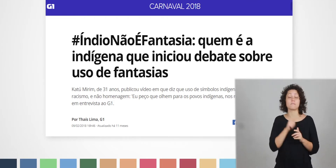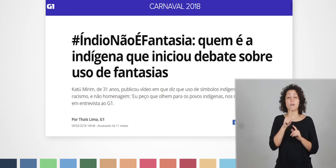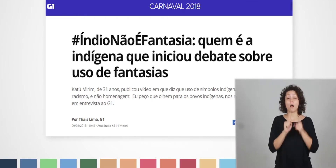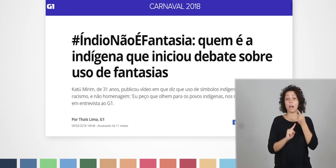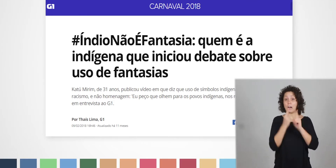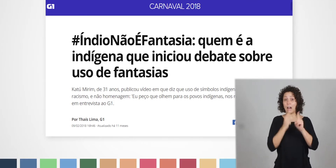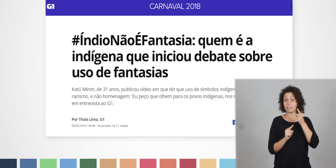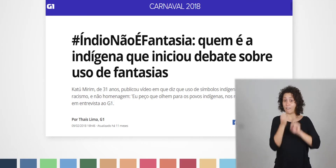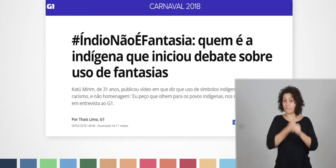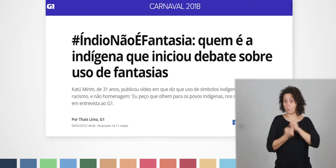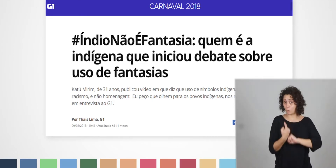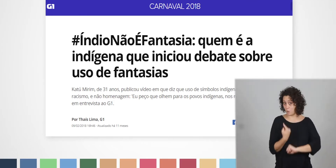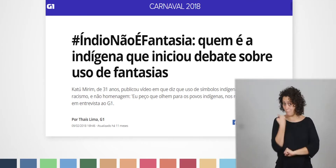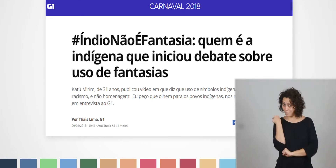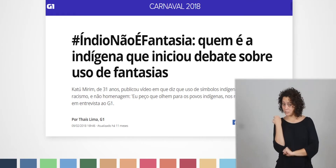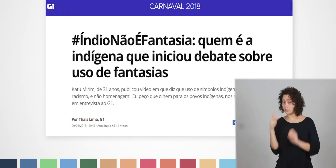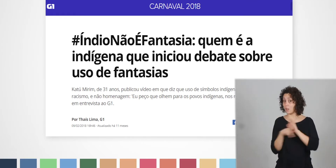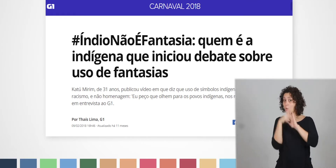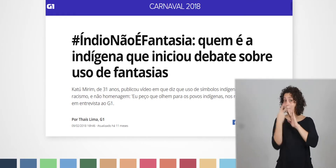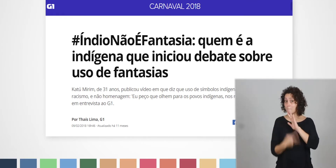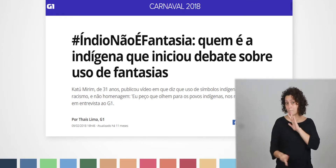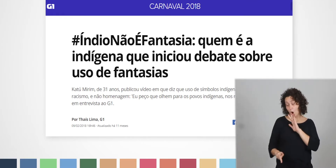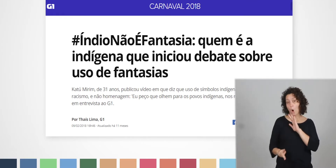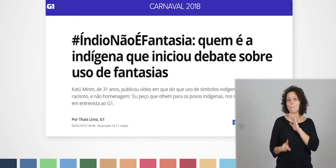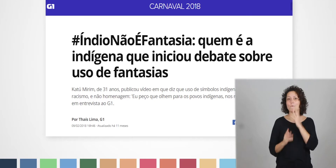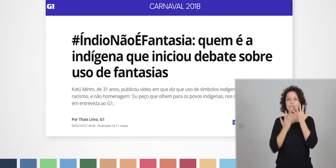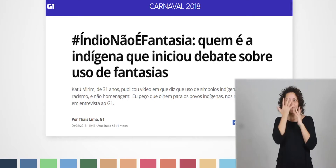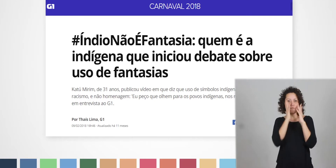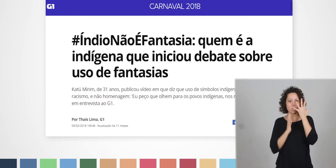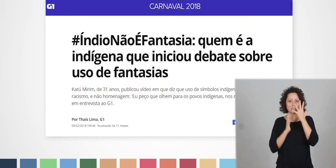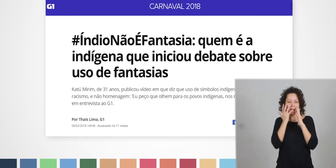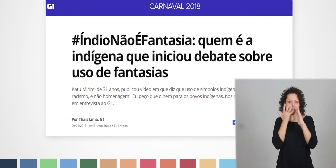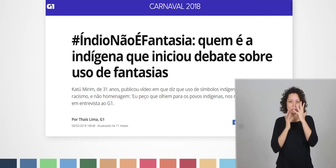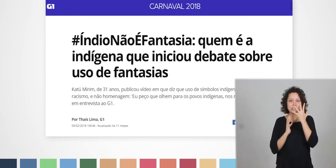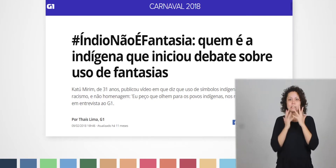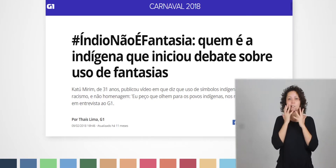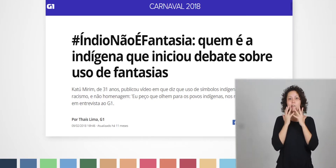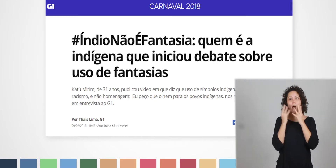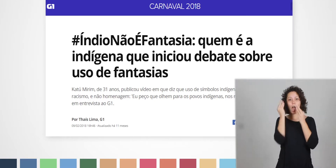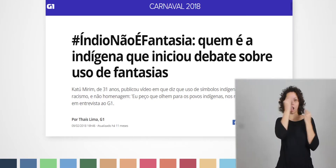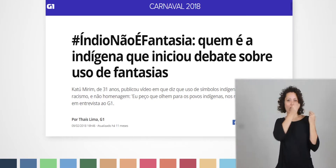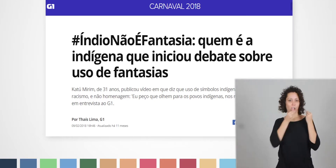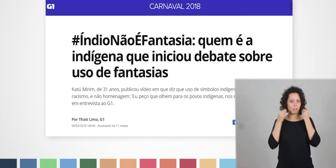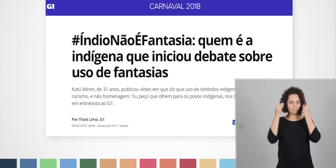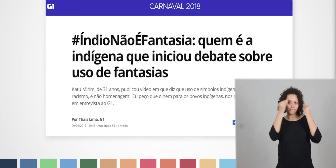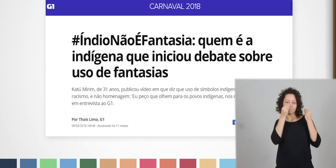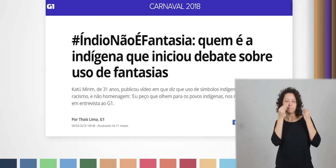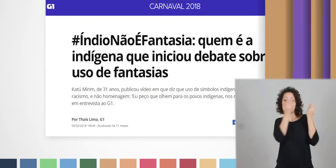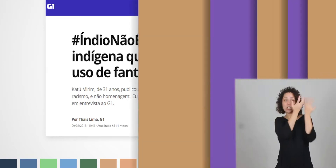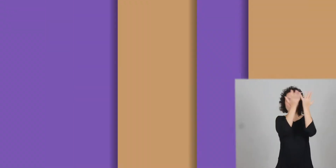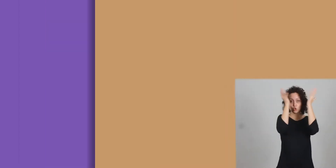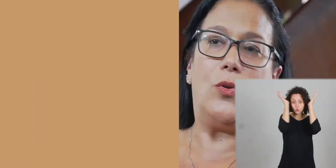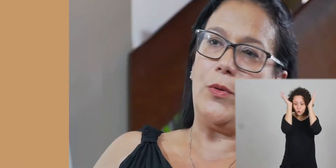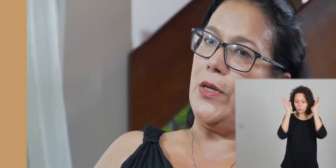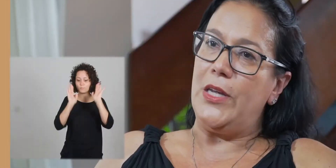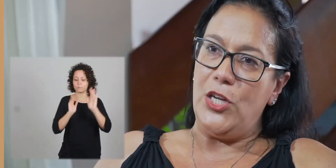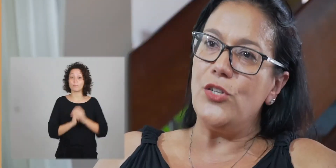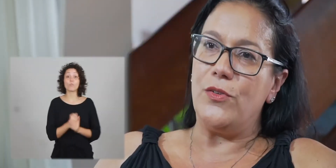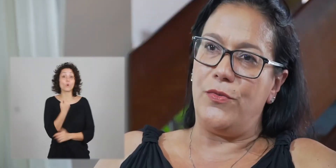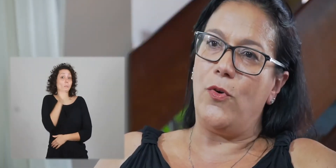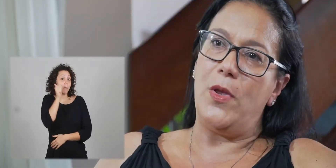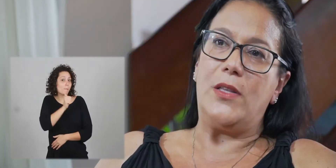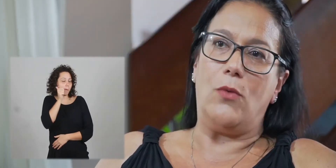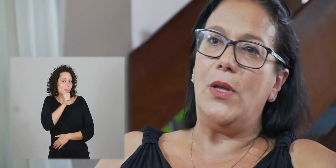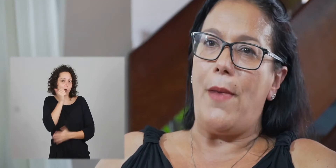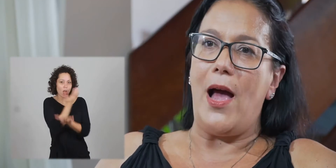do ano passado, sobre a questão das fantasias dos índios, das fantasias de índio. E aí uma indígena